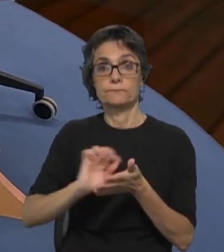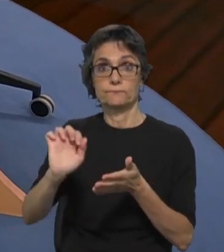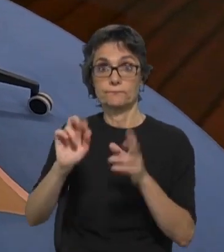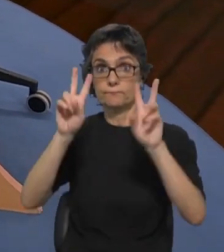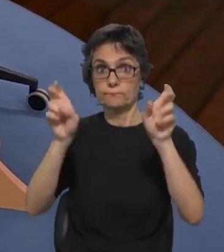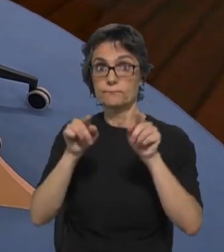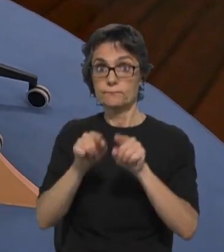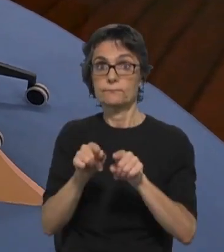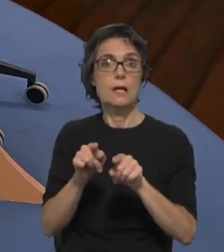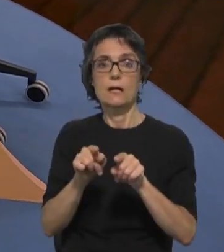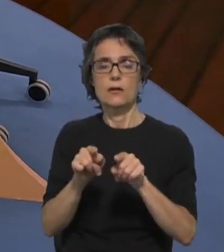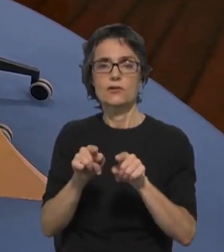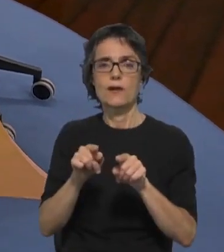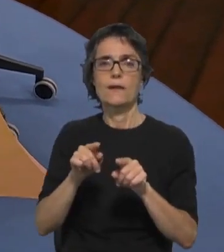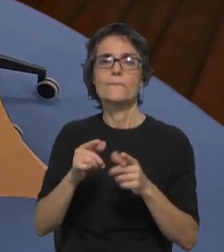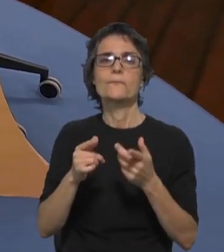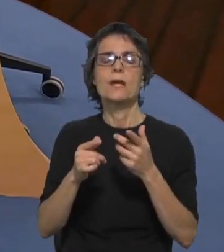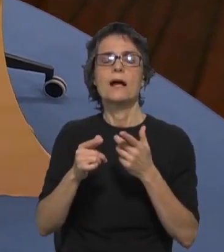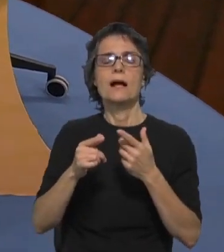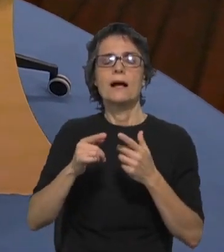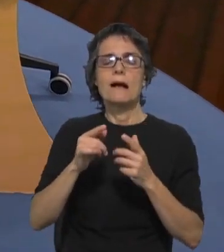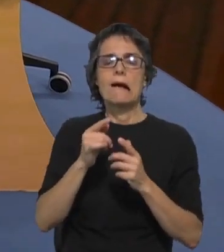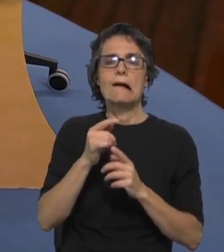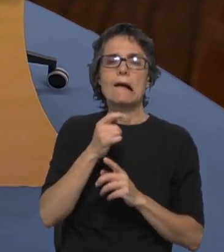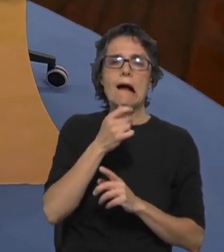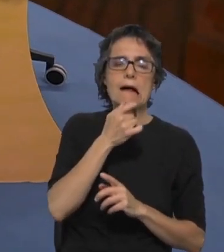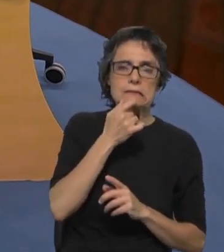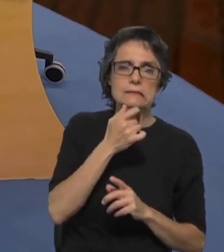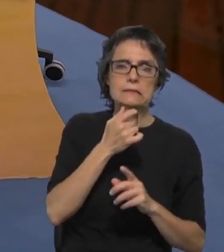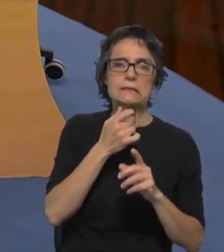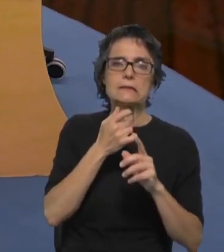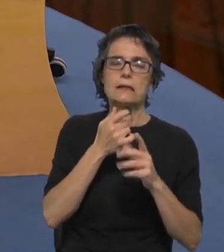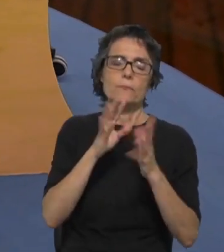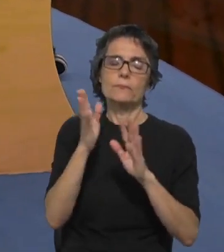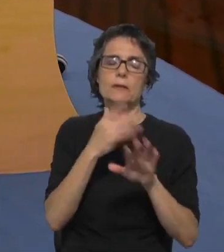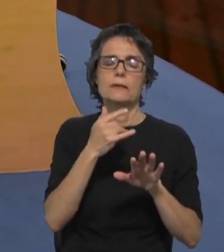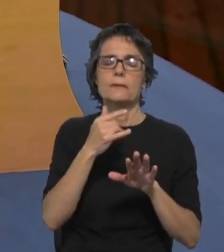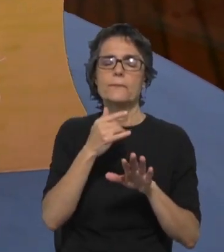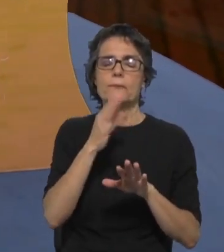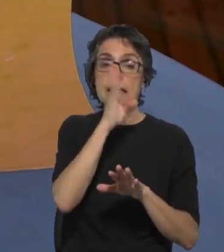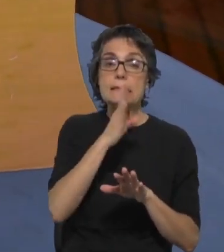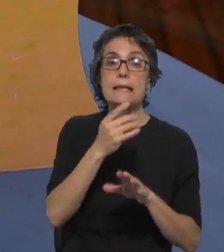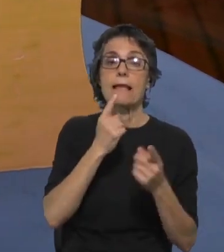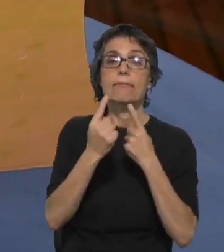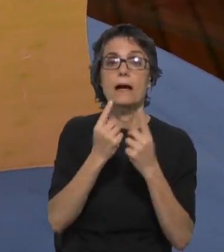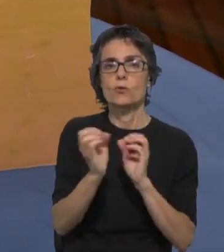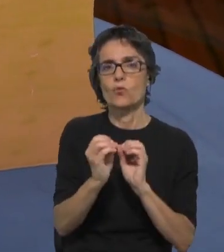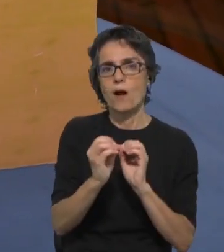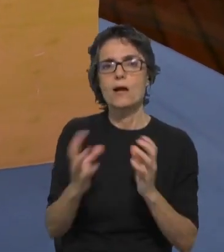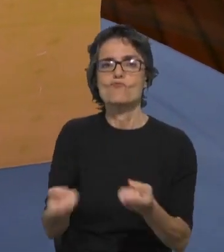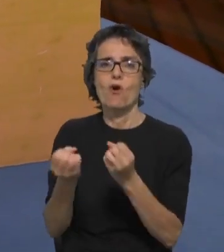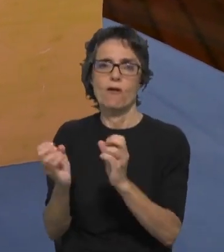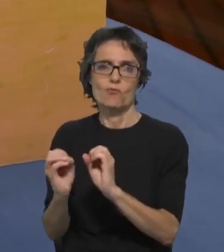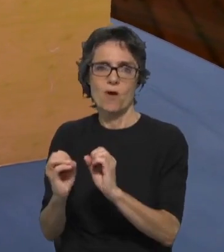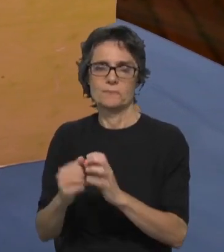é precisamente Fora do Diálogo não há salvação. Portanto, estamos aqui num universo de glosas, mas que, em todo